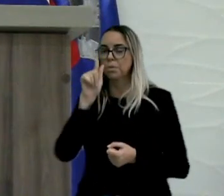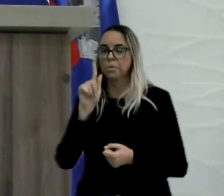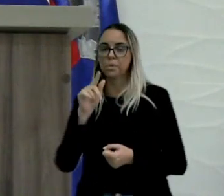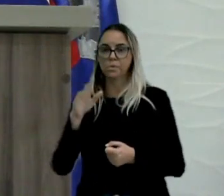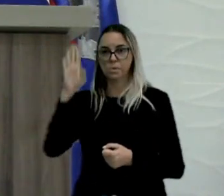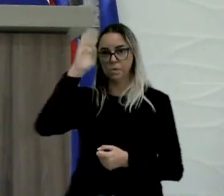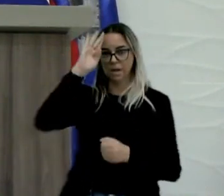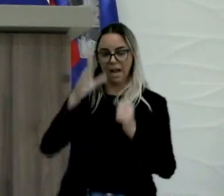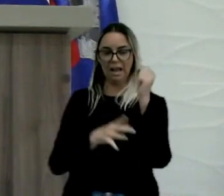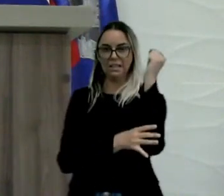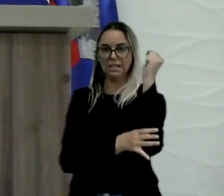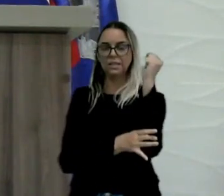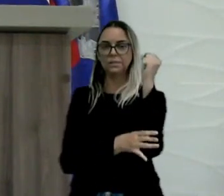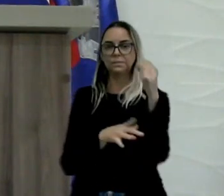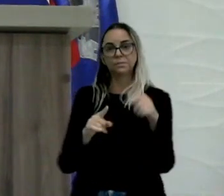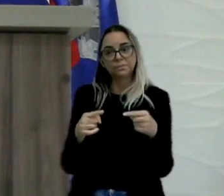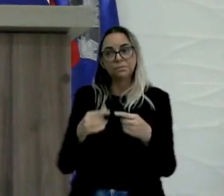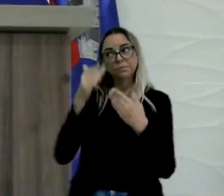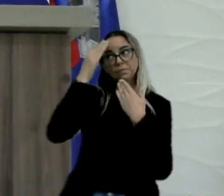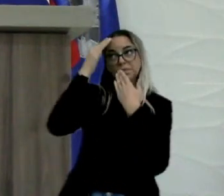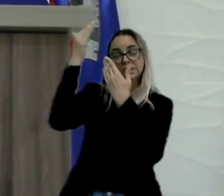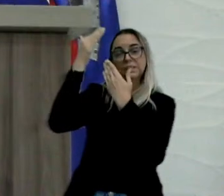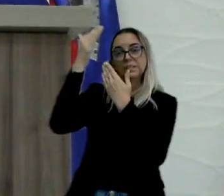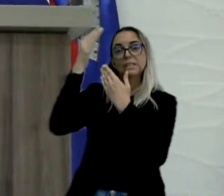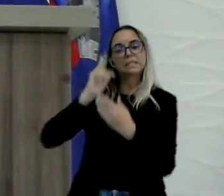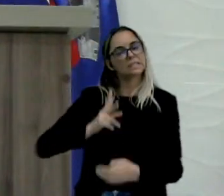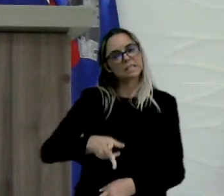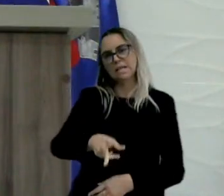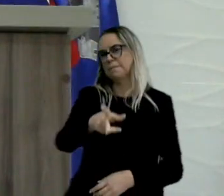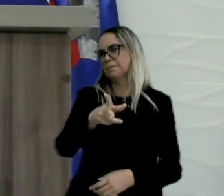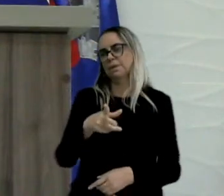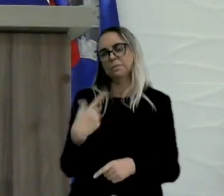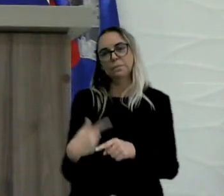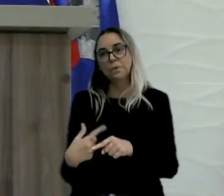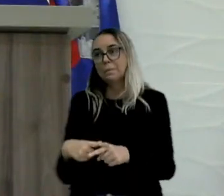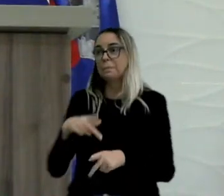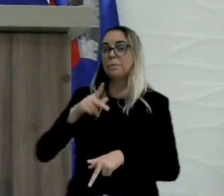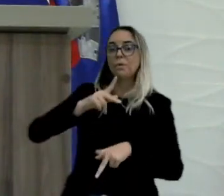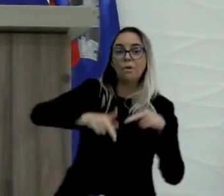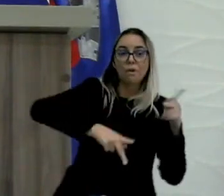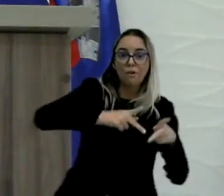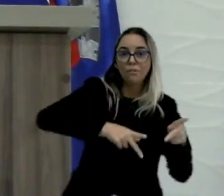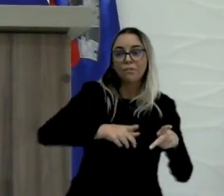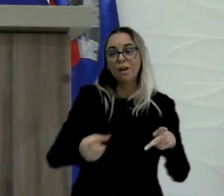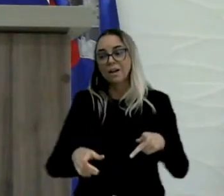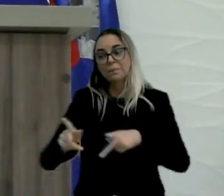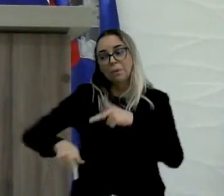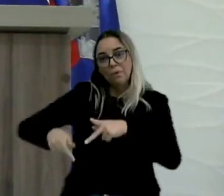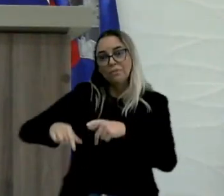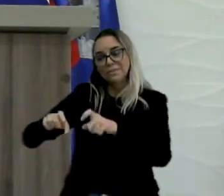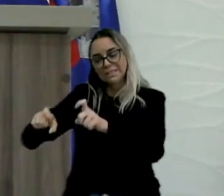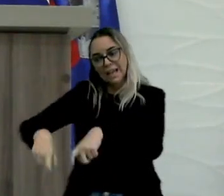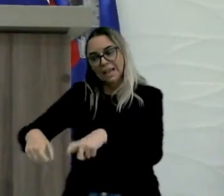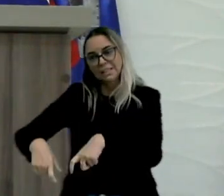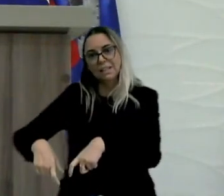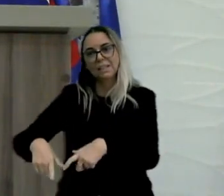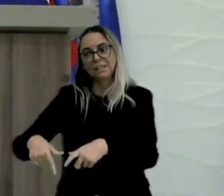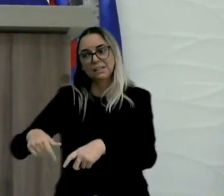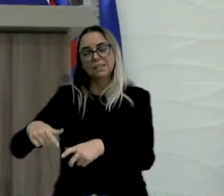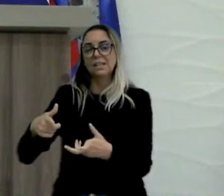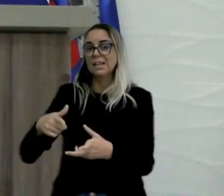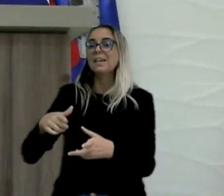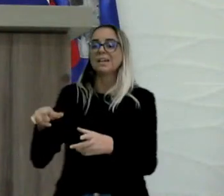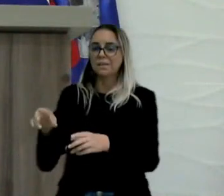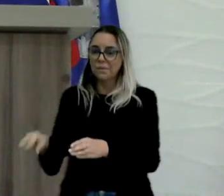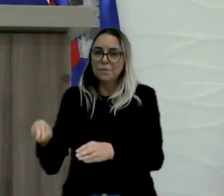isso aí Graças a Deus que continue porque realmente as pessoas que moram na zona Rural para vir pra rua a maior tristeza do